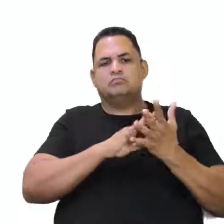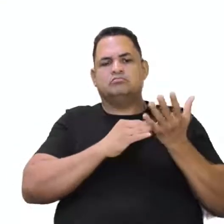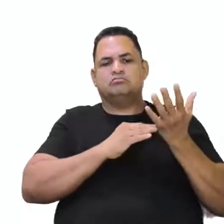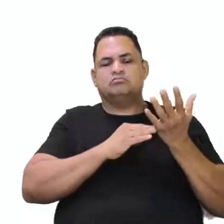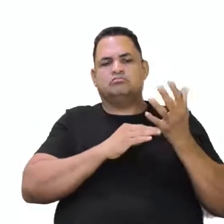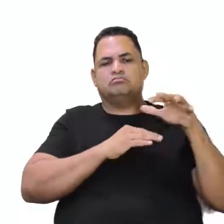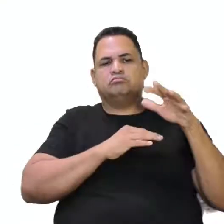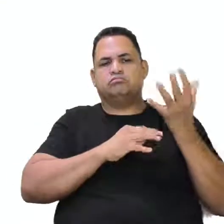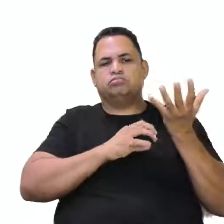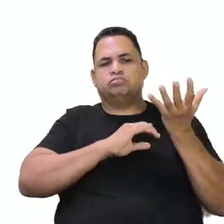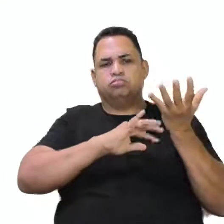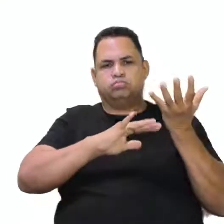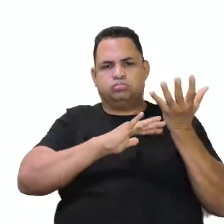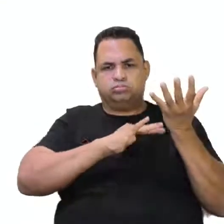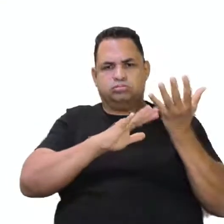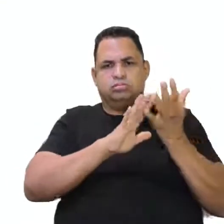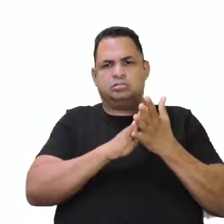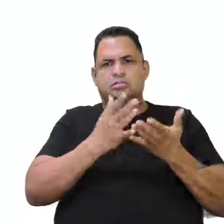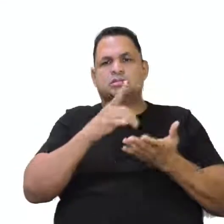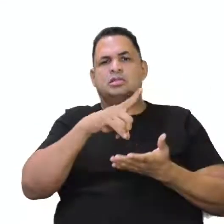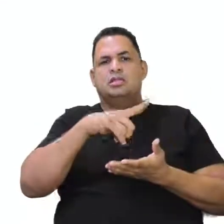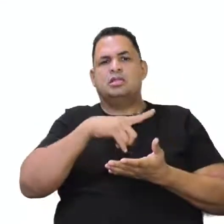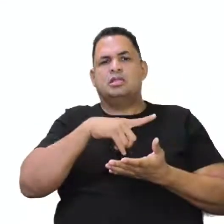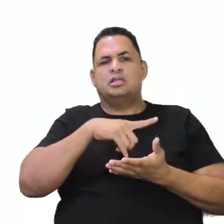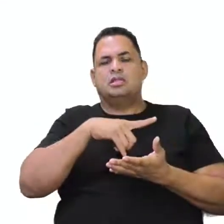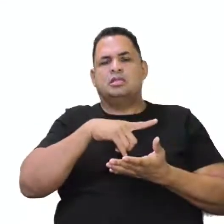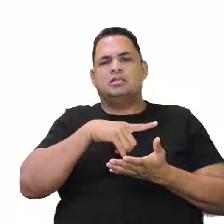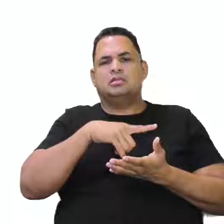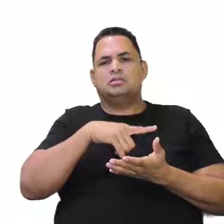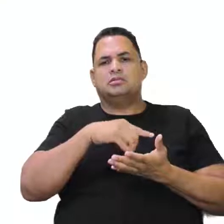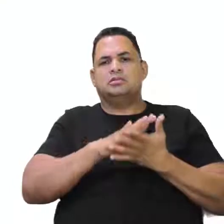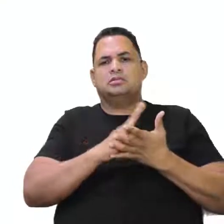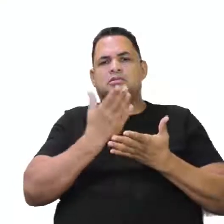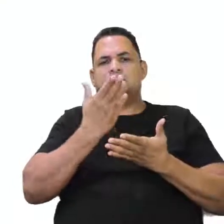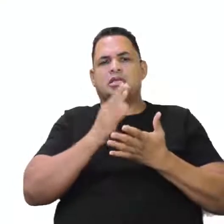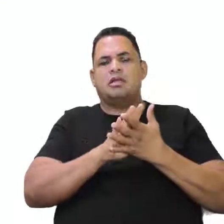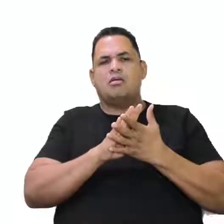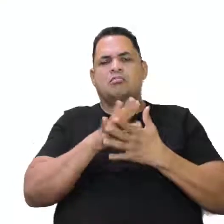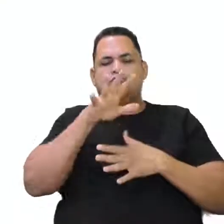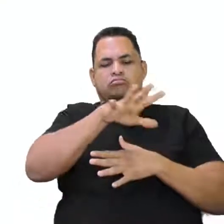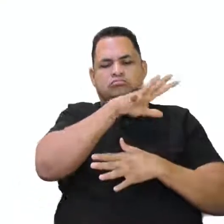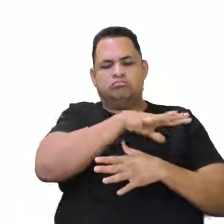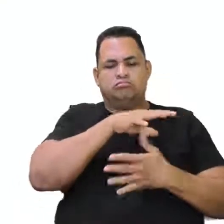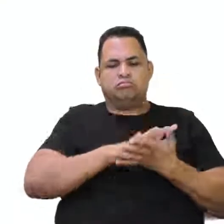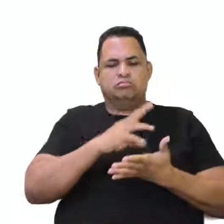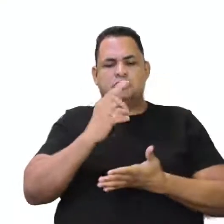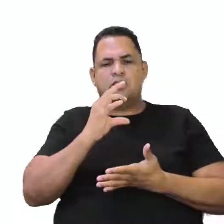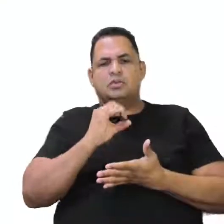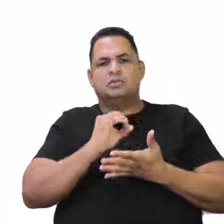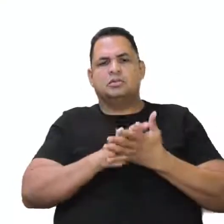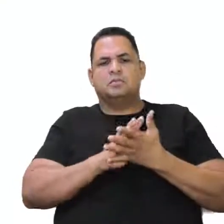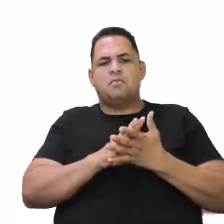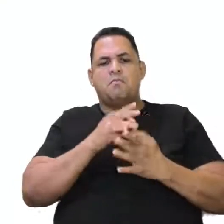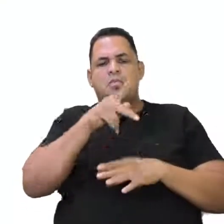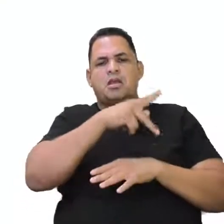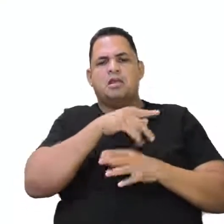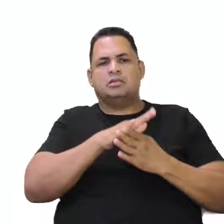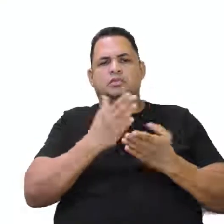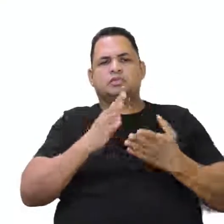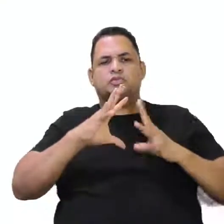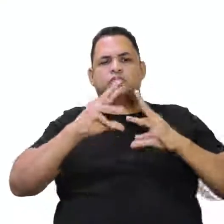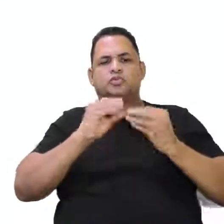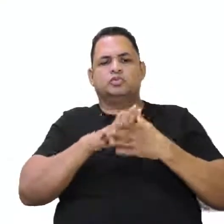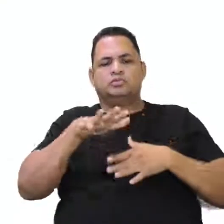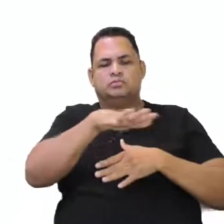nacional, abrange vários estados brasileiros e alguns países vizinhos. Mas toda